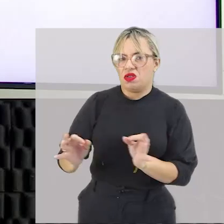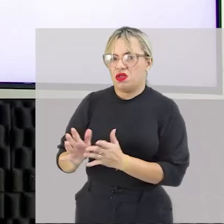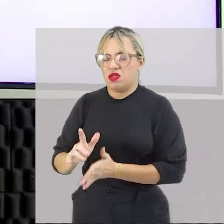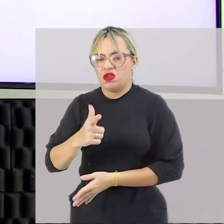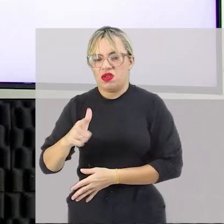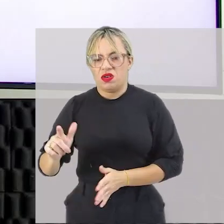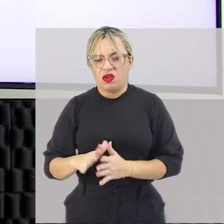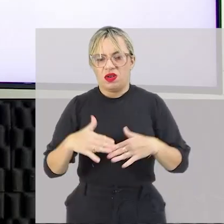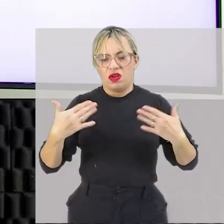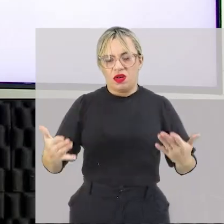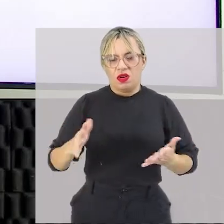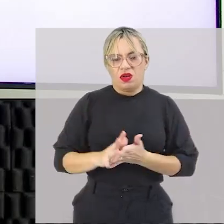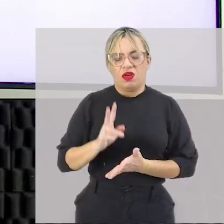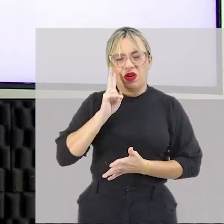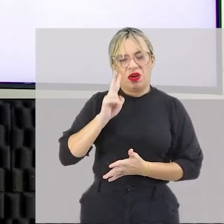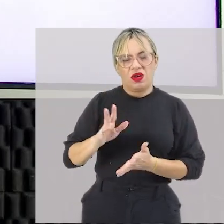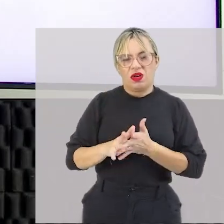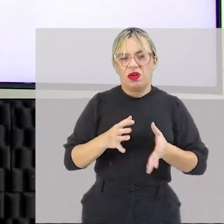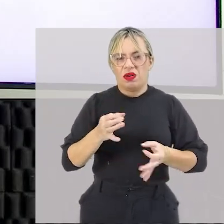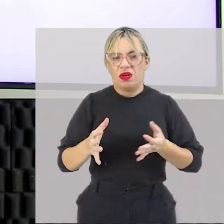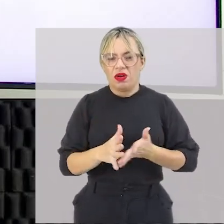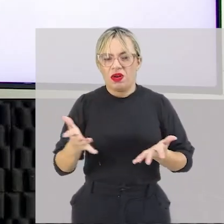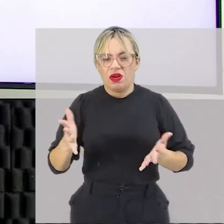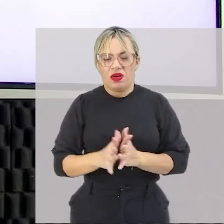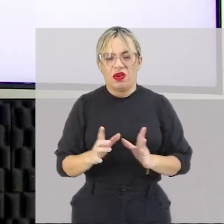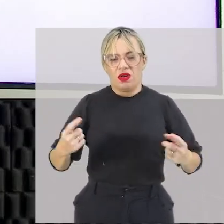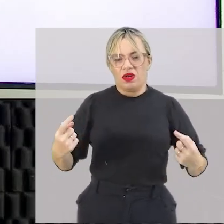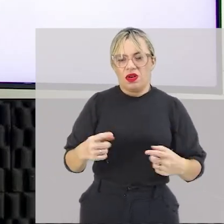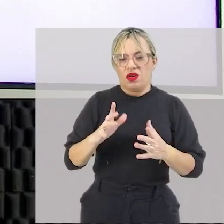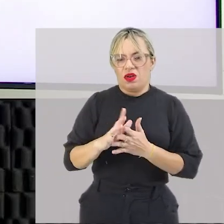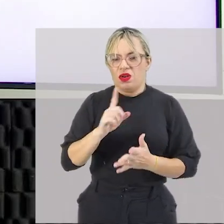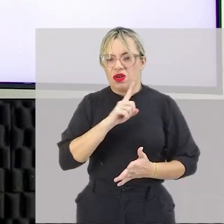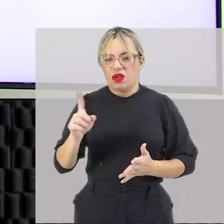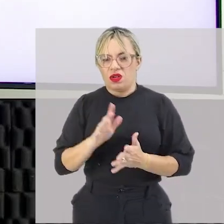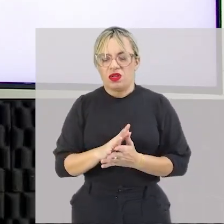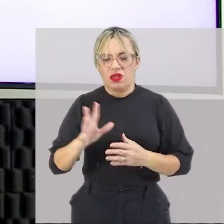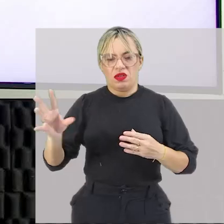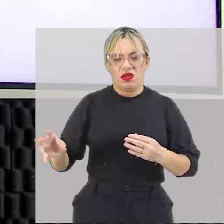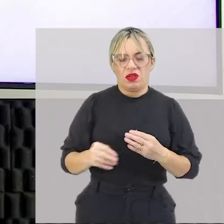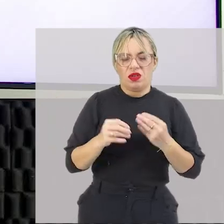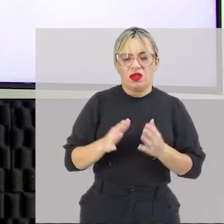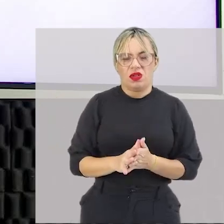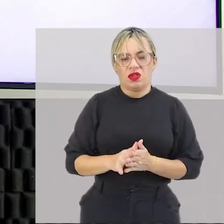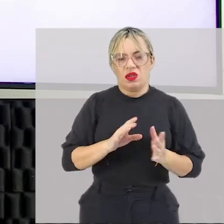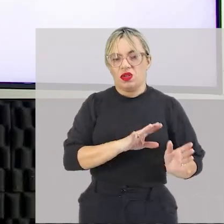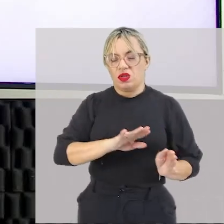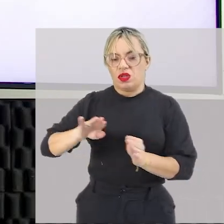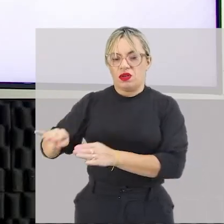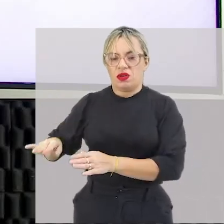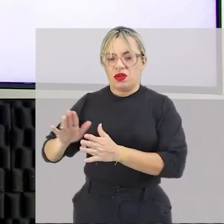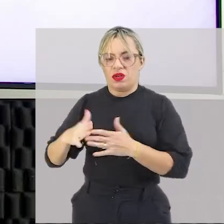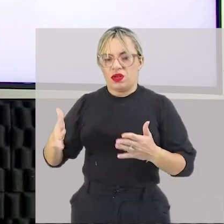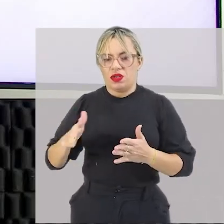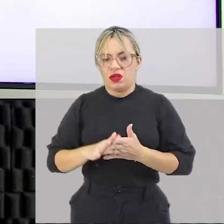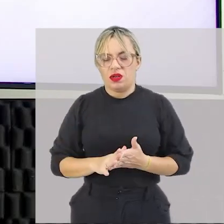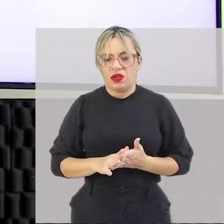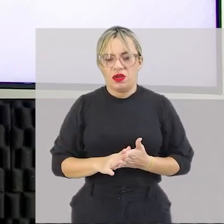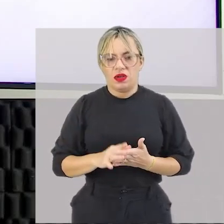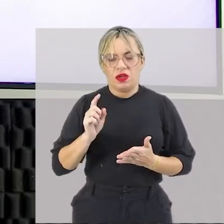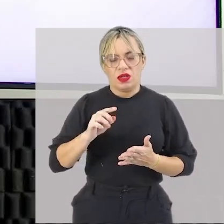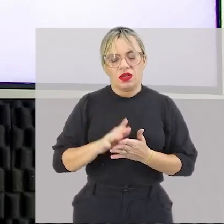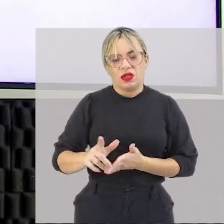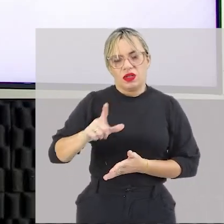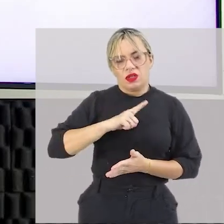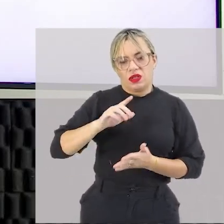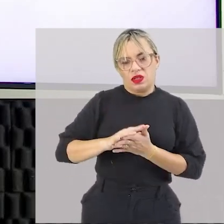lugar sem ordem, capaz de ameaçar os que nela não se incluem, os que estão de fora dela. Atribuir-lhe a ideia de